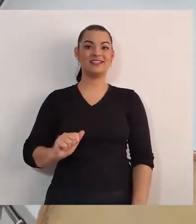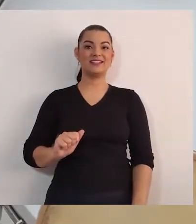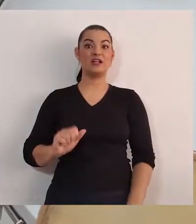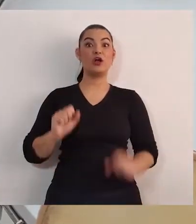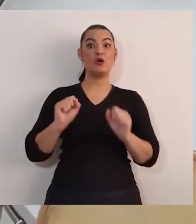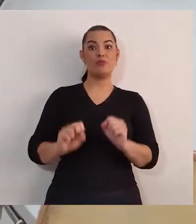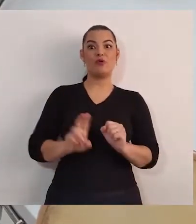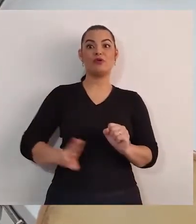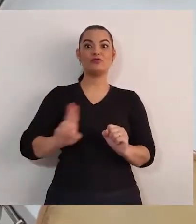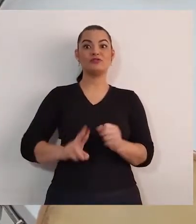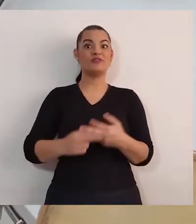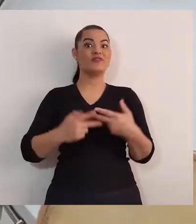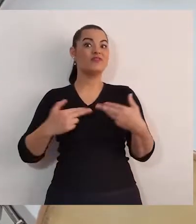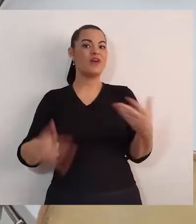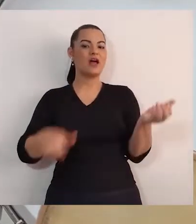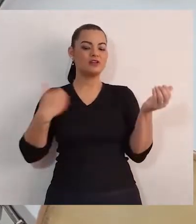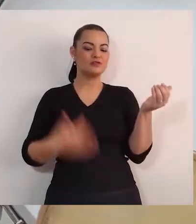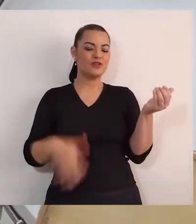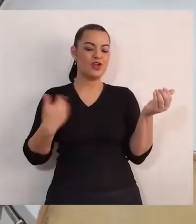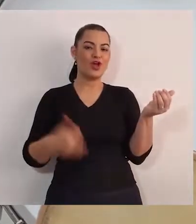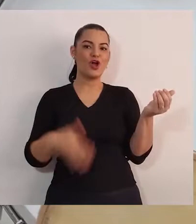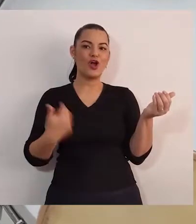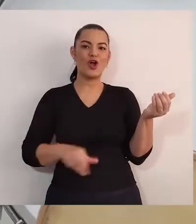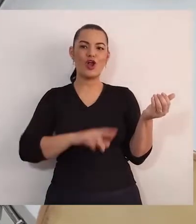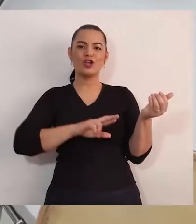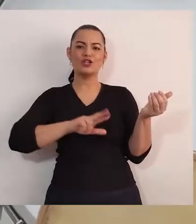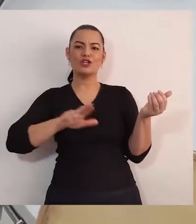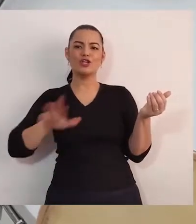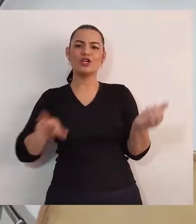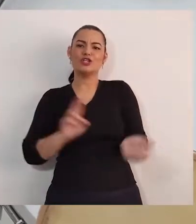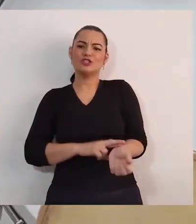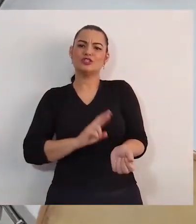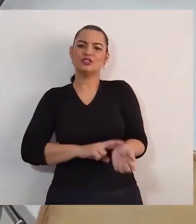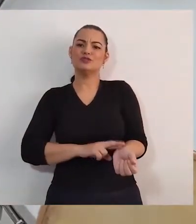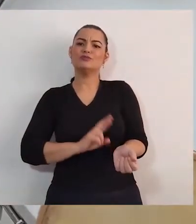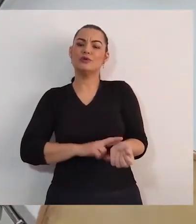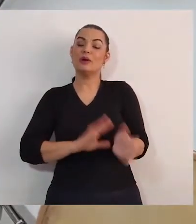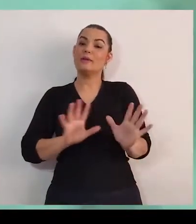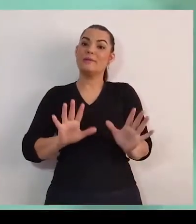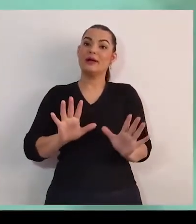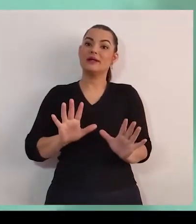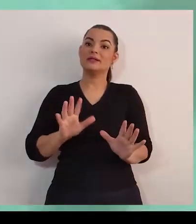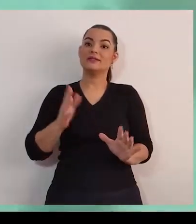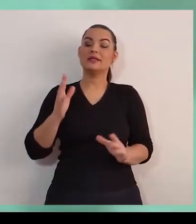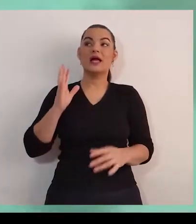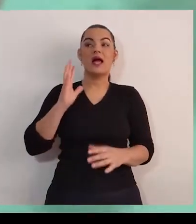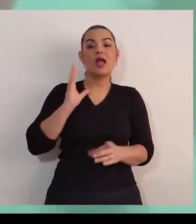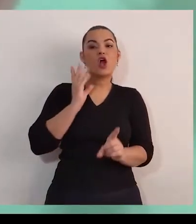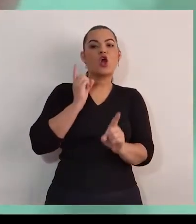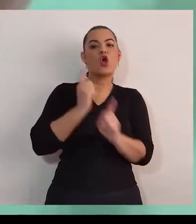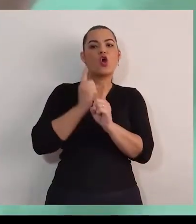ser usados, mas é mais comum encontrarmos o recortado.